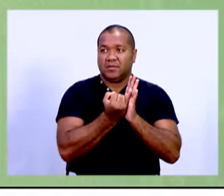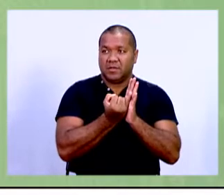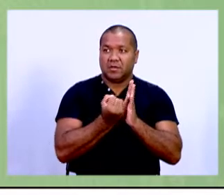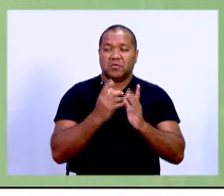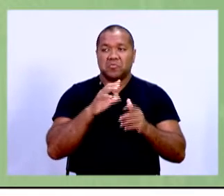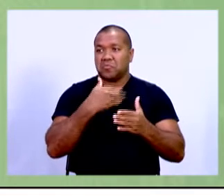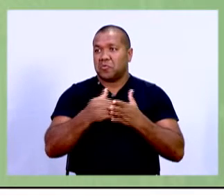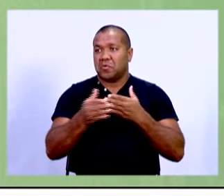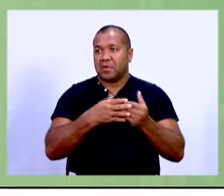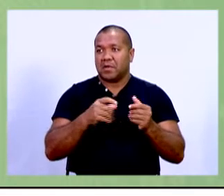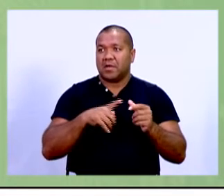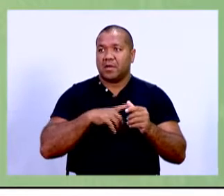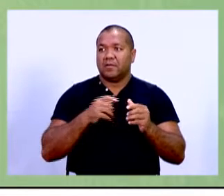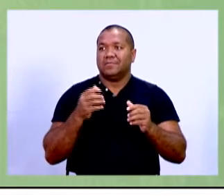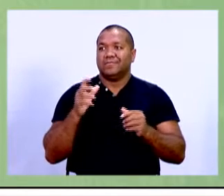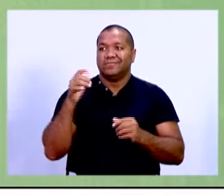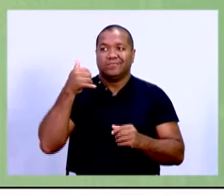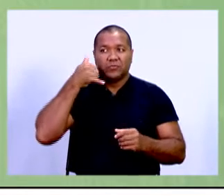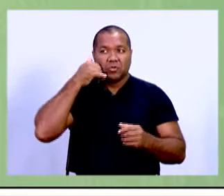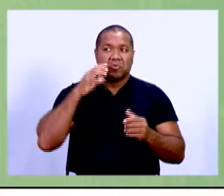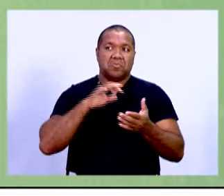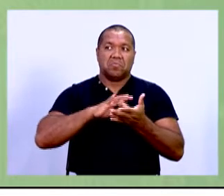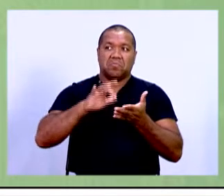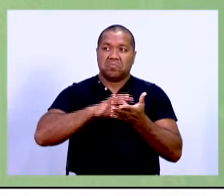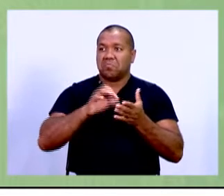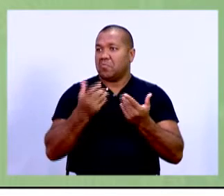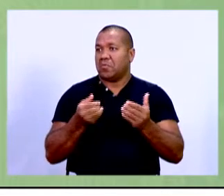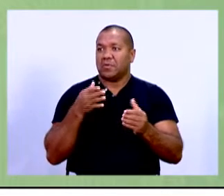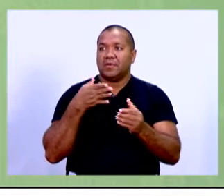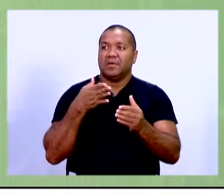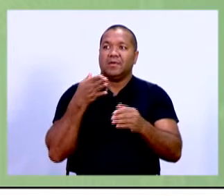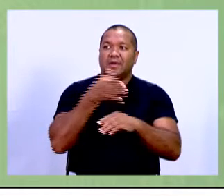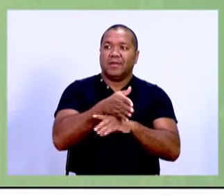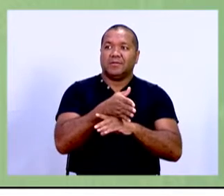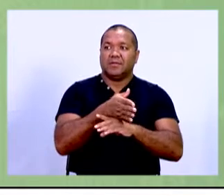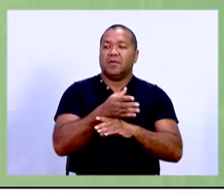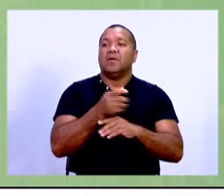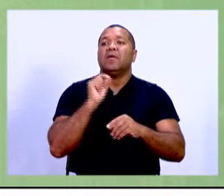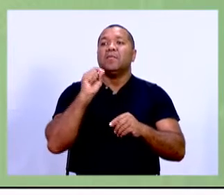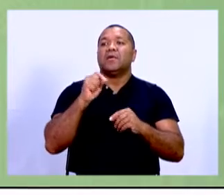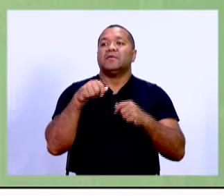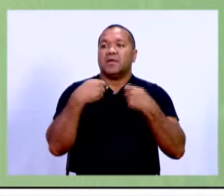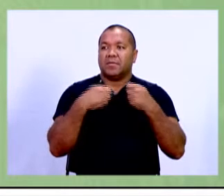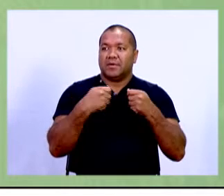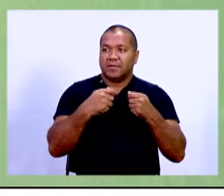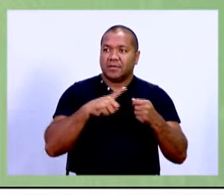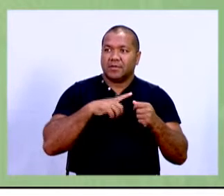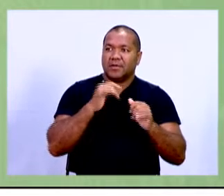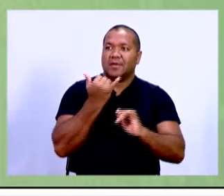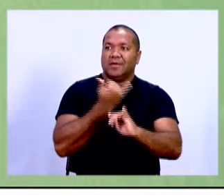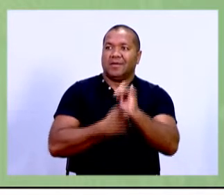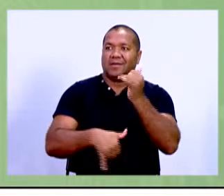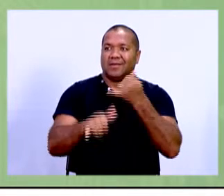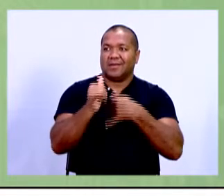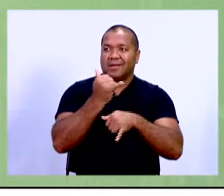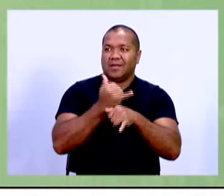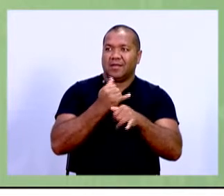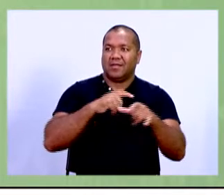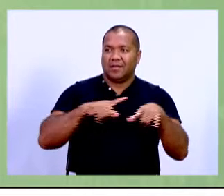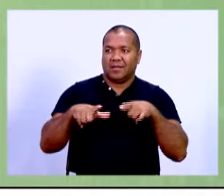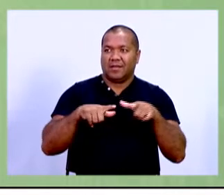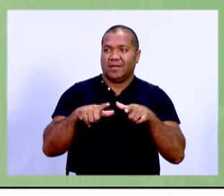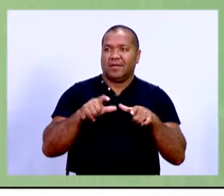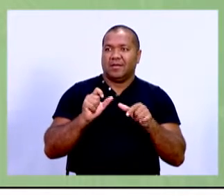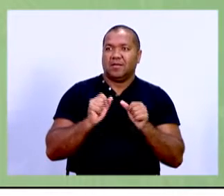qualquer dispositivo. Para isso, é necessário obter um serviço de hospedagem na internet. Aí você